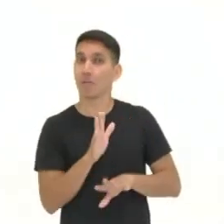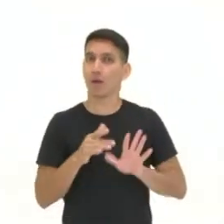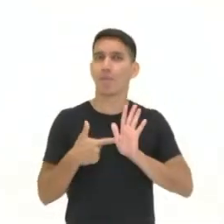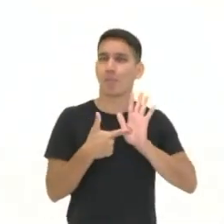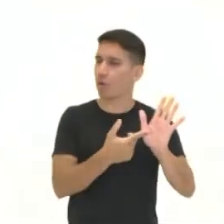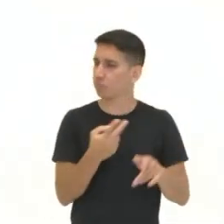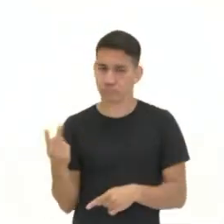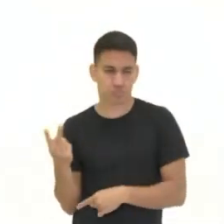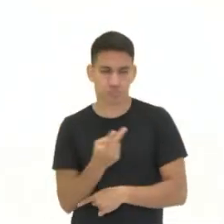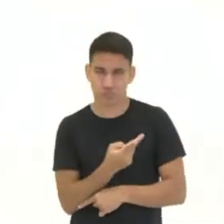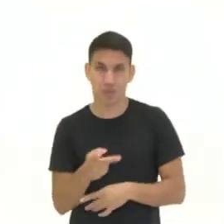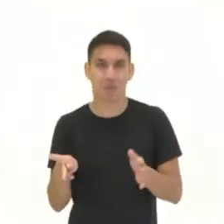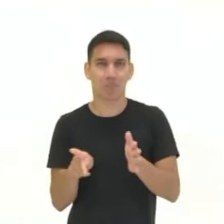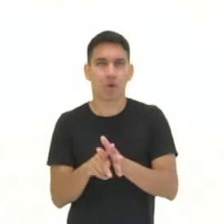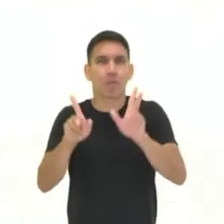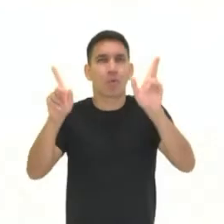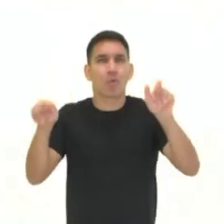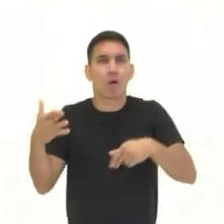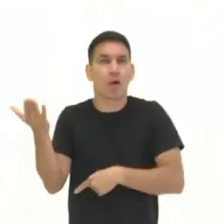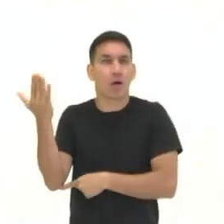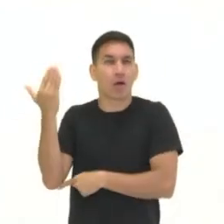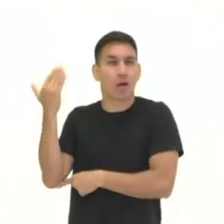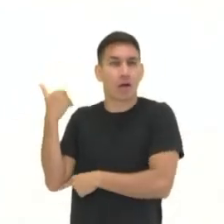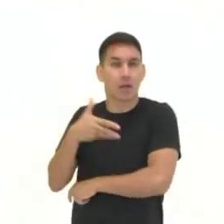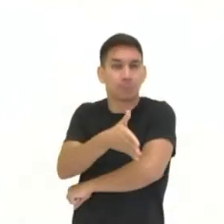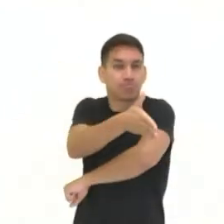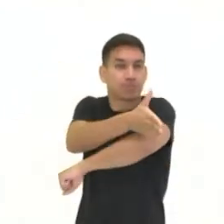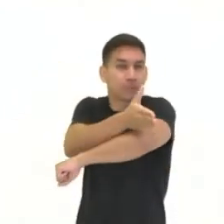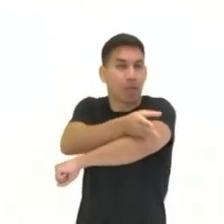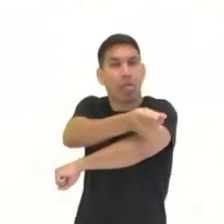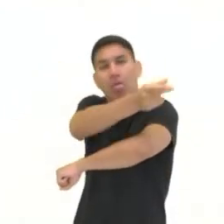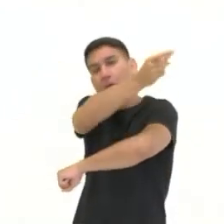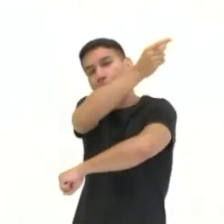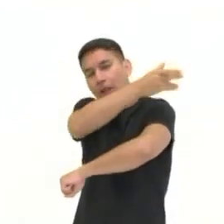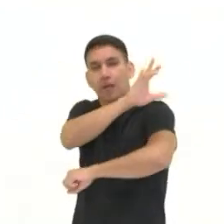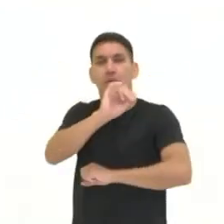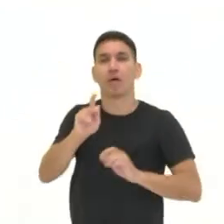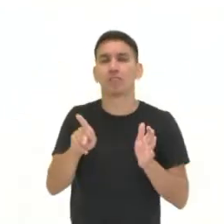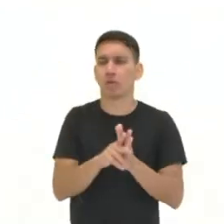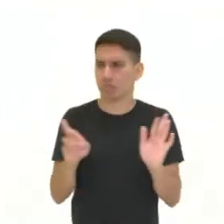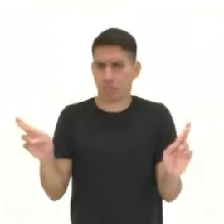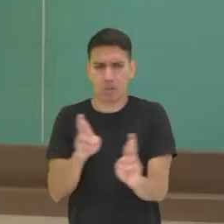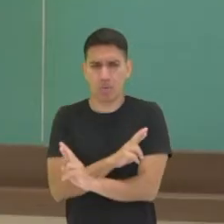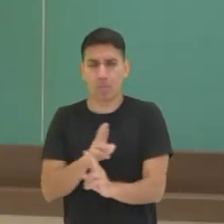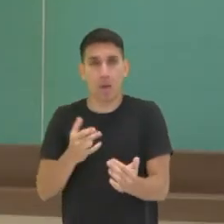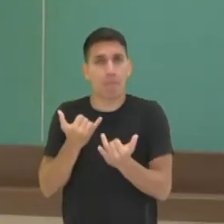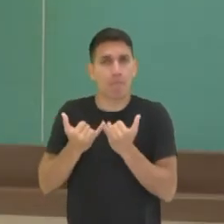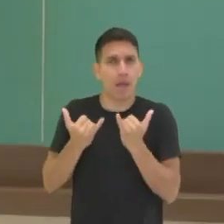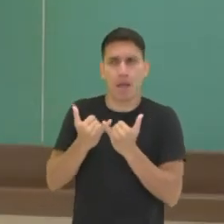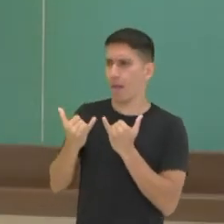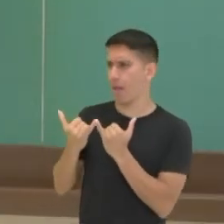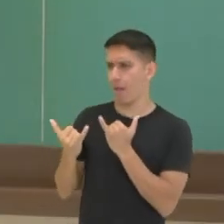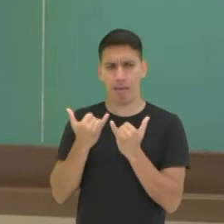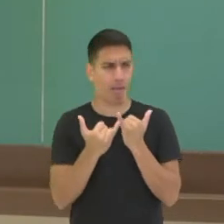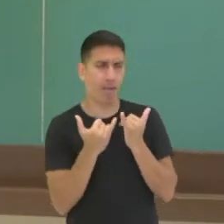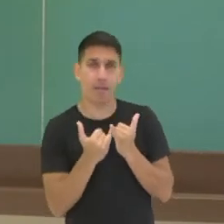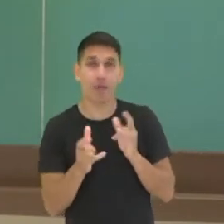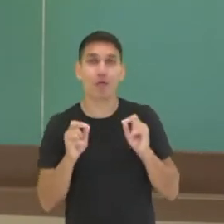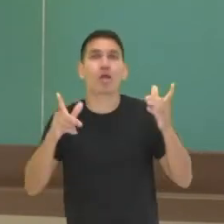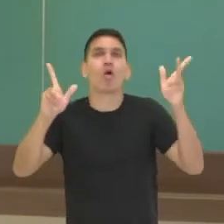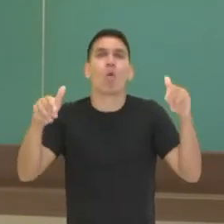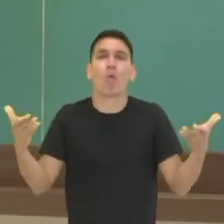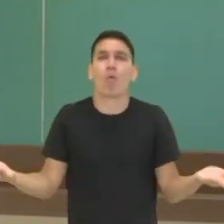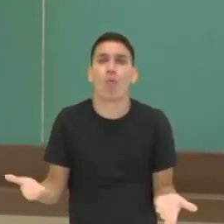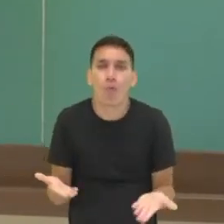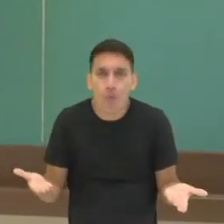personagens como da pré-história, as relações comerciais são parecidas com as atuais, né? Então vejam, né, ele